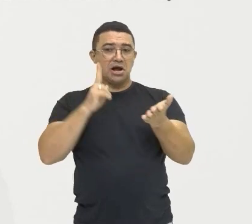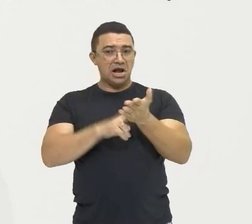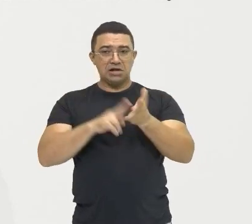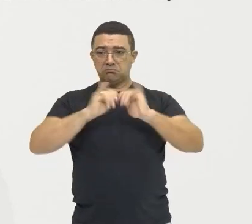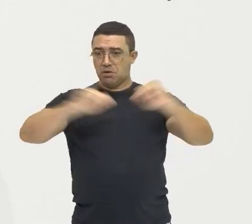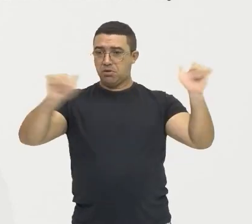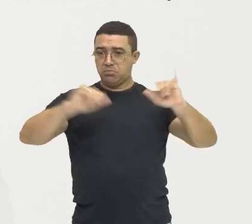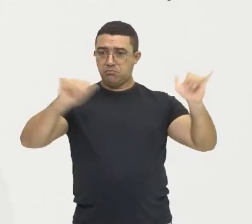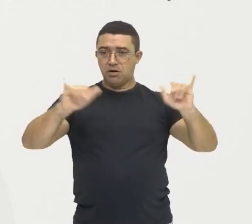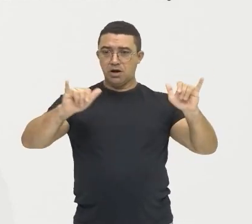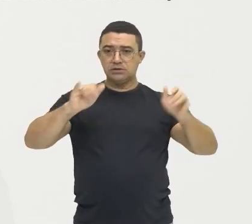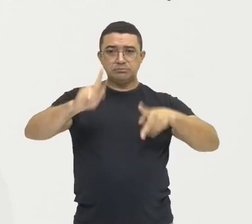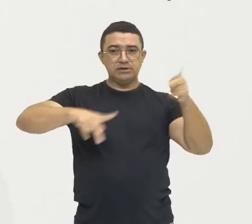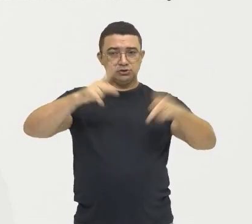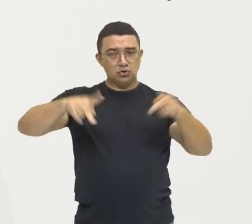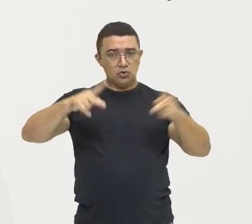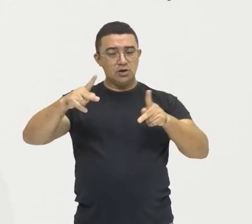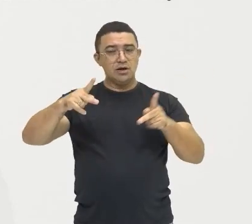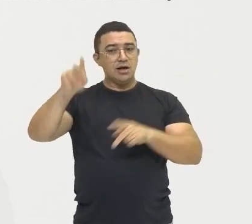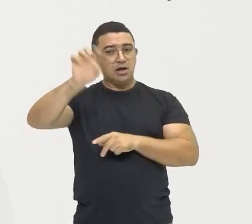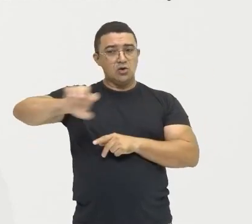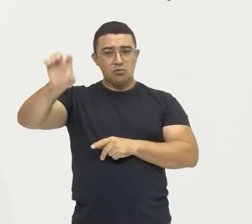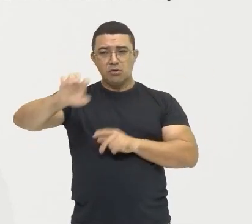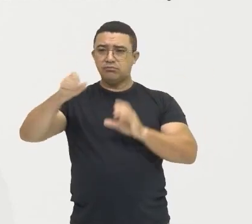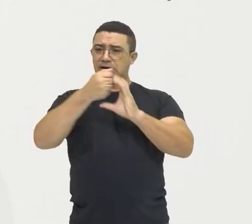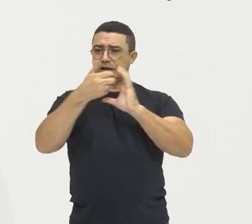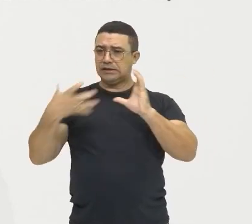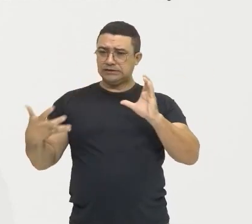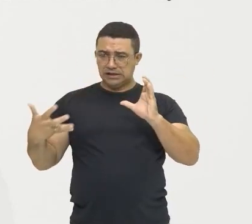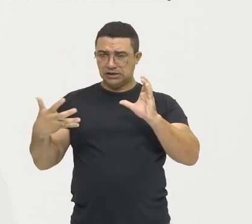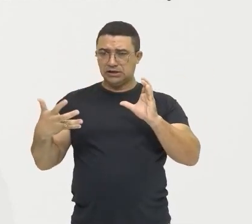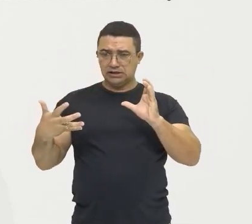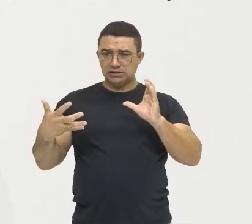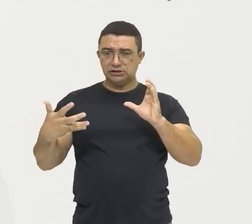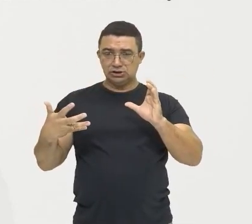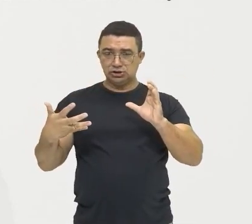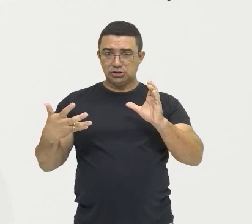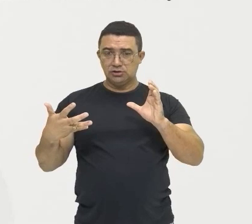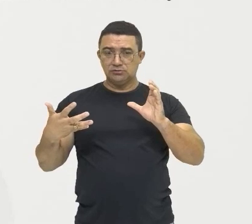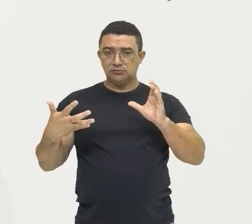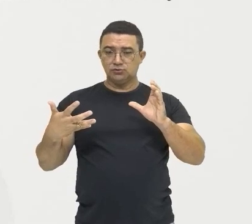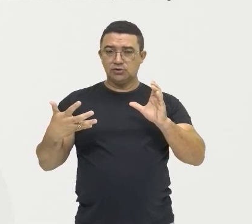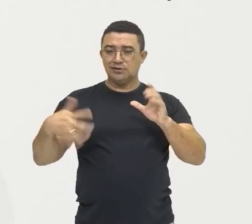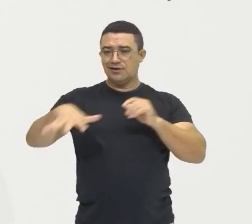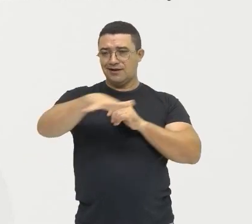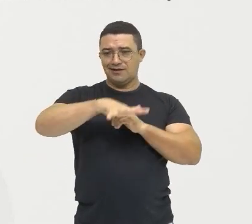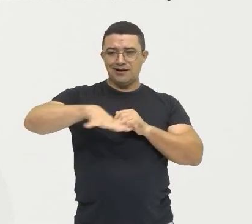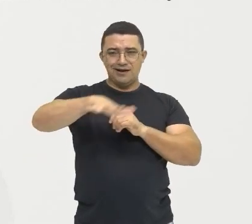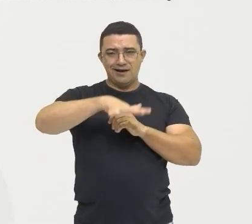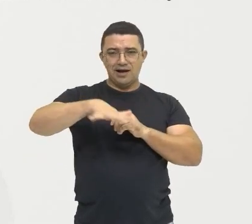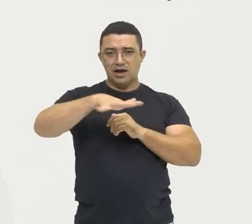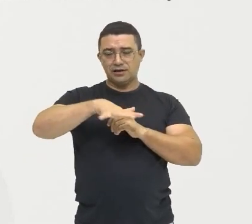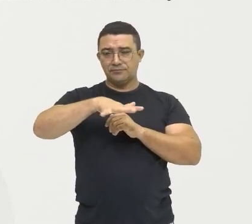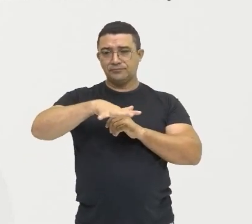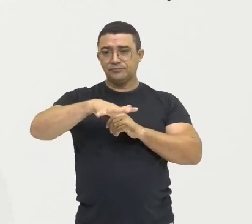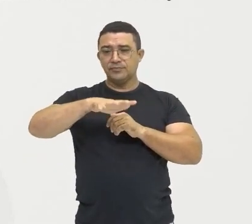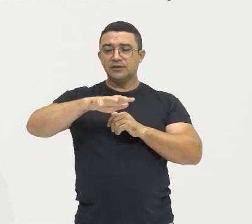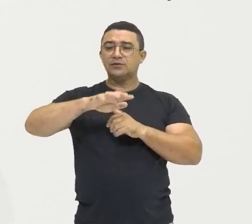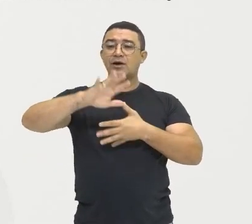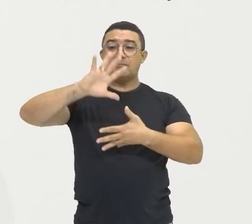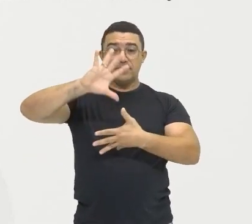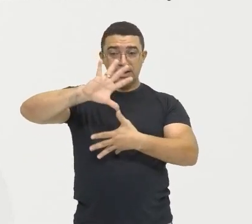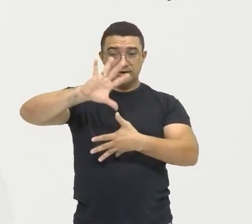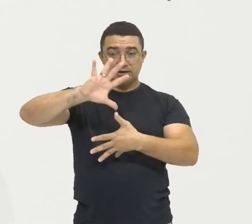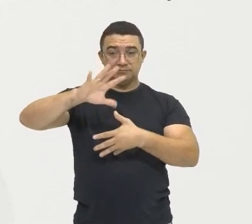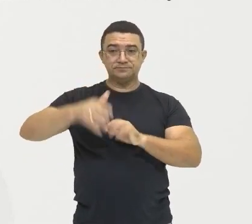o público europeu as características do território americano, que aí era um pouco maior, né, gente? Então, por ser um documento